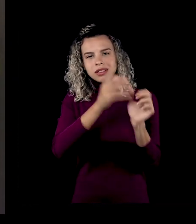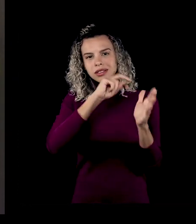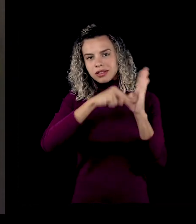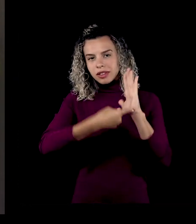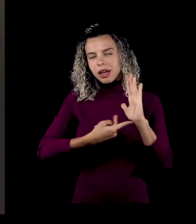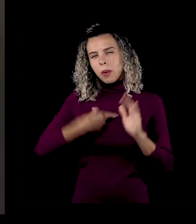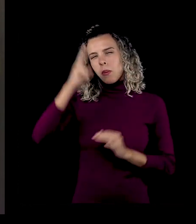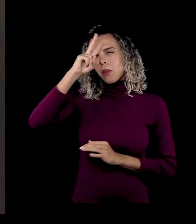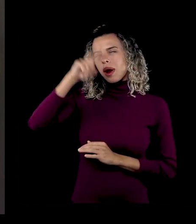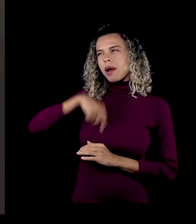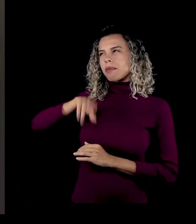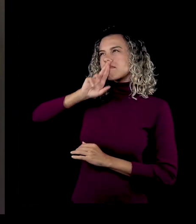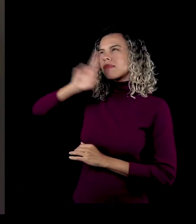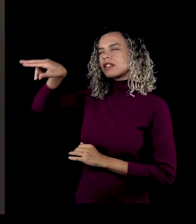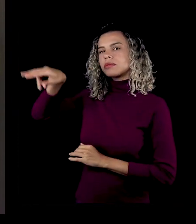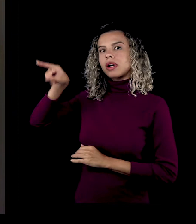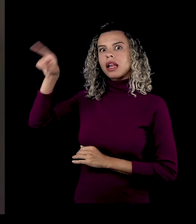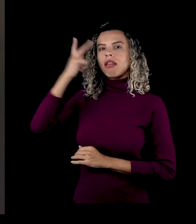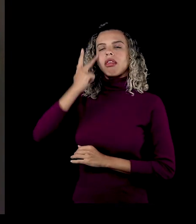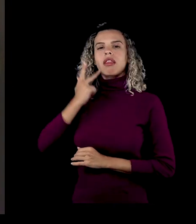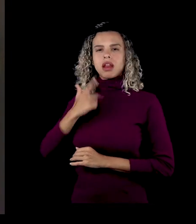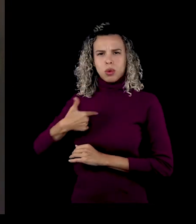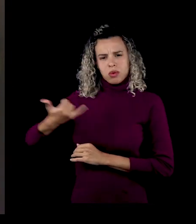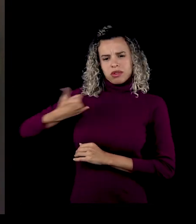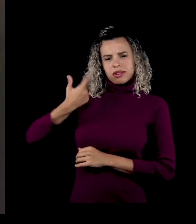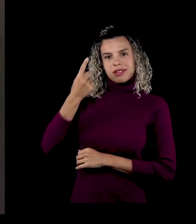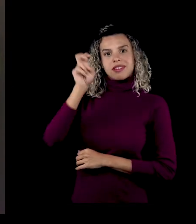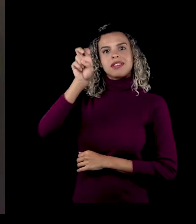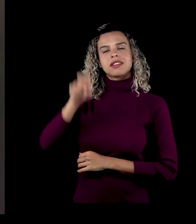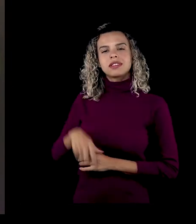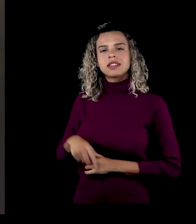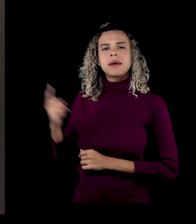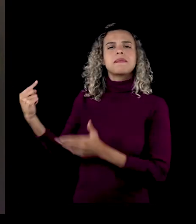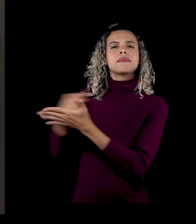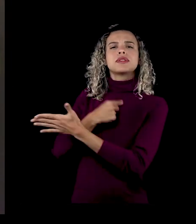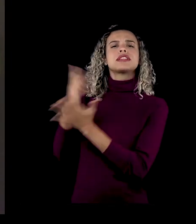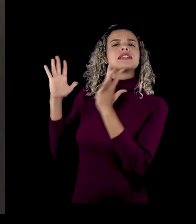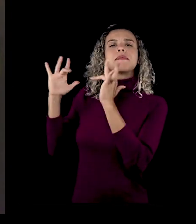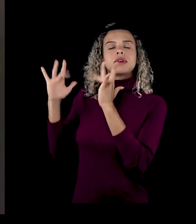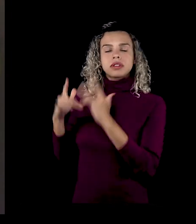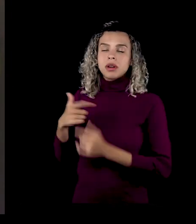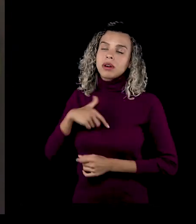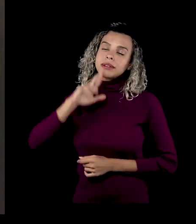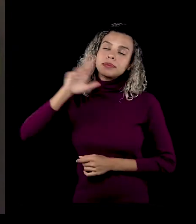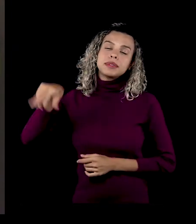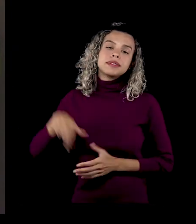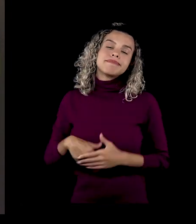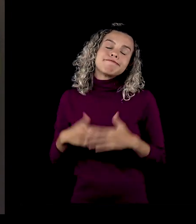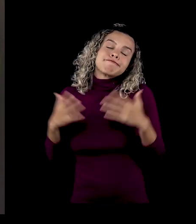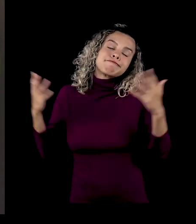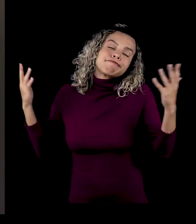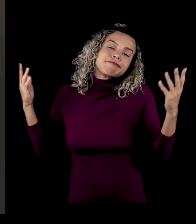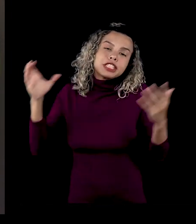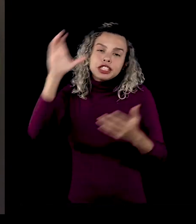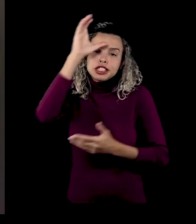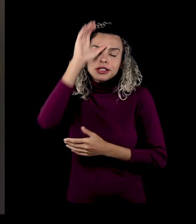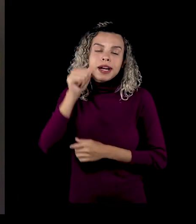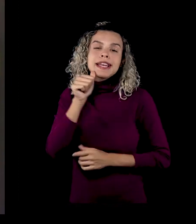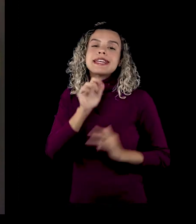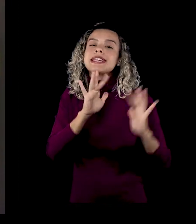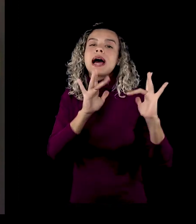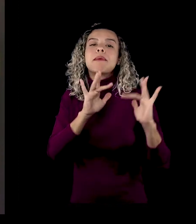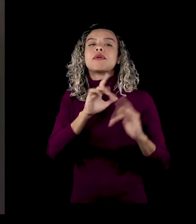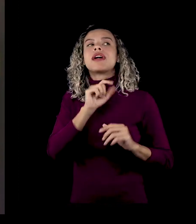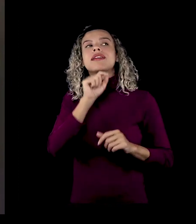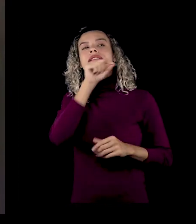resposta para ele, só para desconcertá-lo, e eu estava com 15 anos de idade: cadê as namoradas? Eu digo: eita, tio, a minha namorada